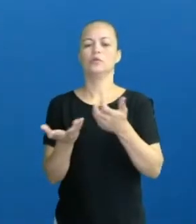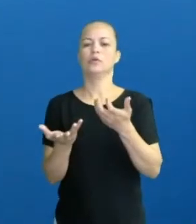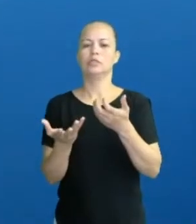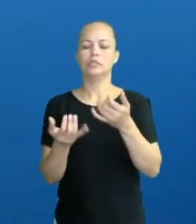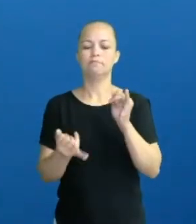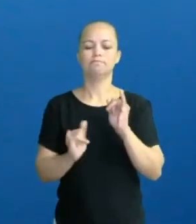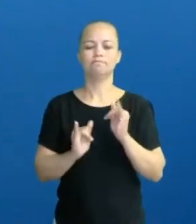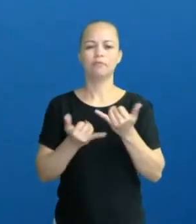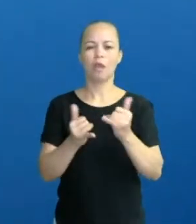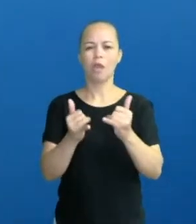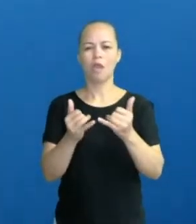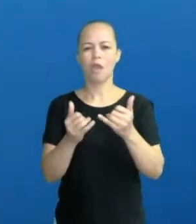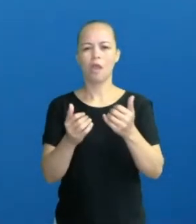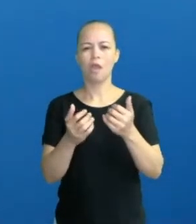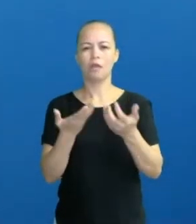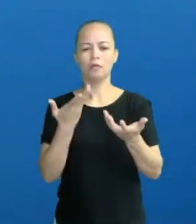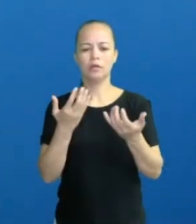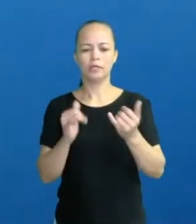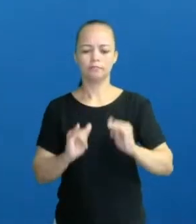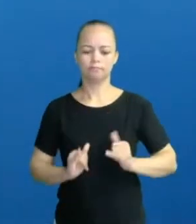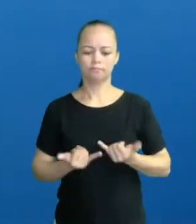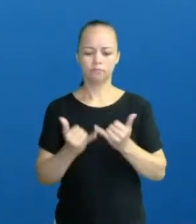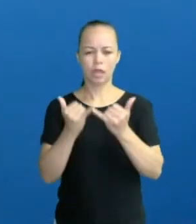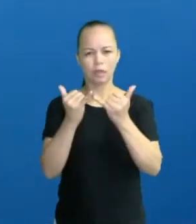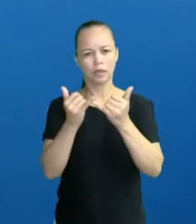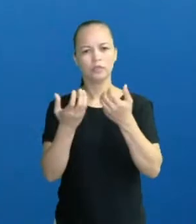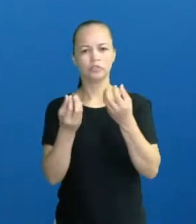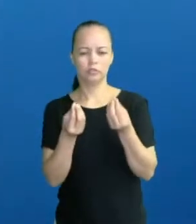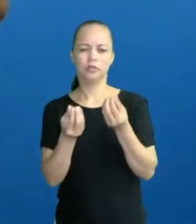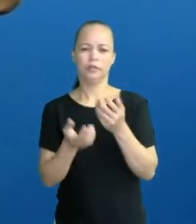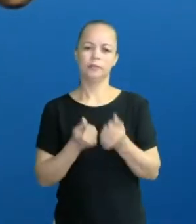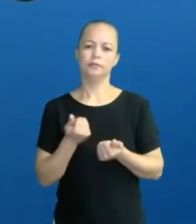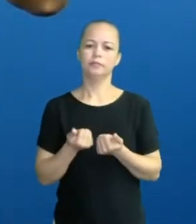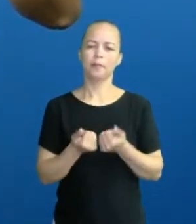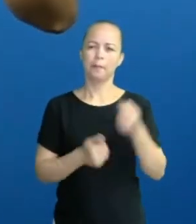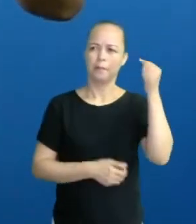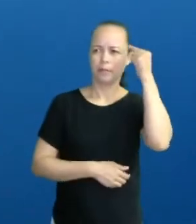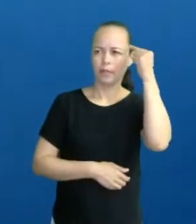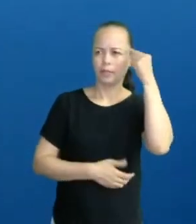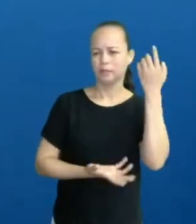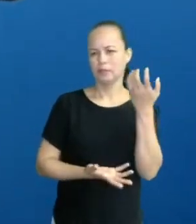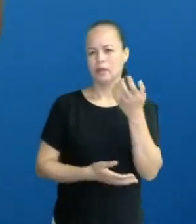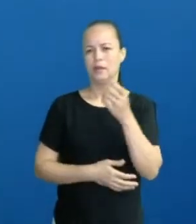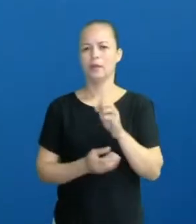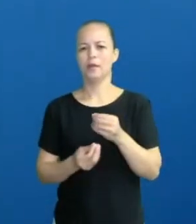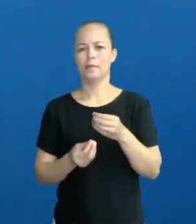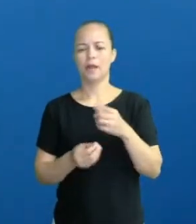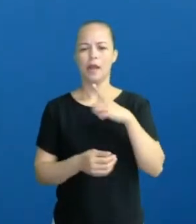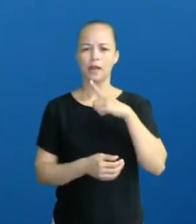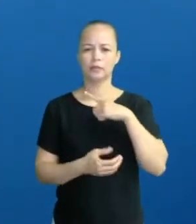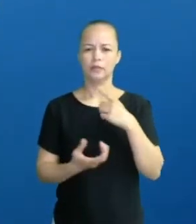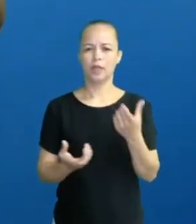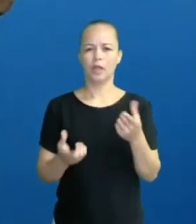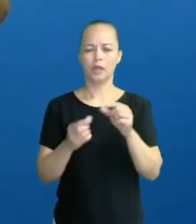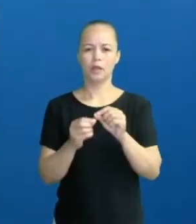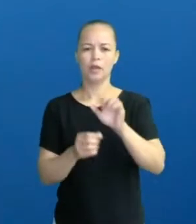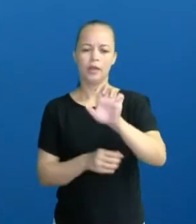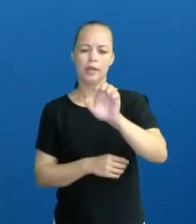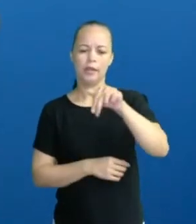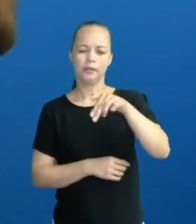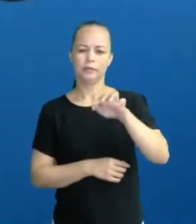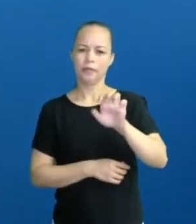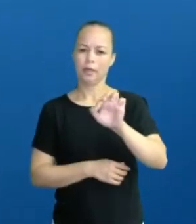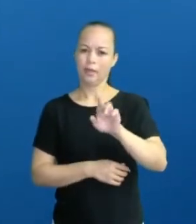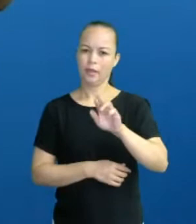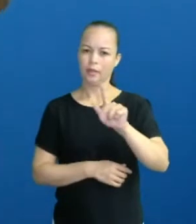de energia, para ser o mais eficiente energeticamente. Pensa nesse nome, para ter o menor estado